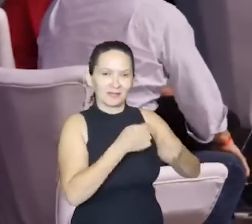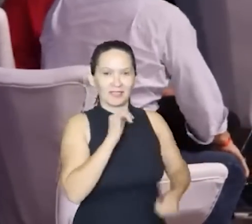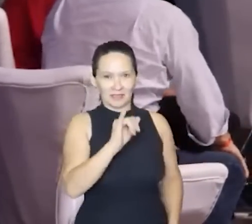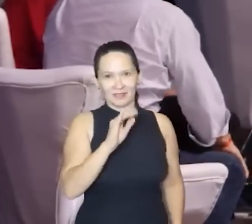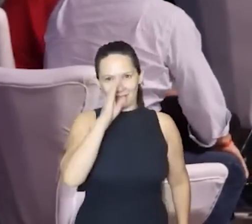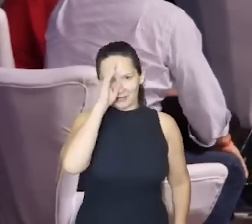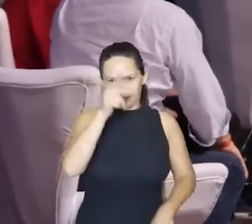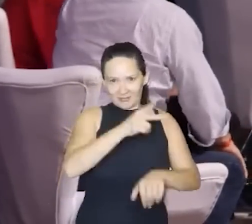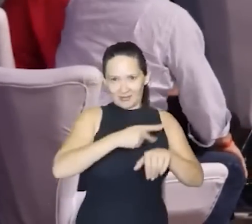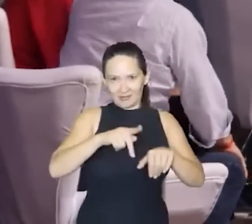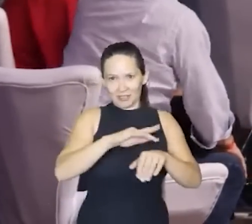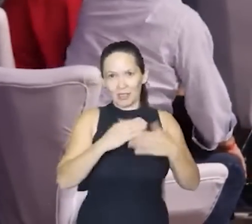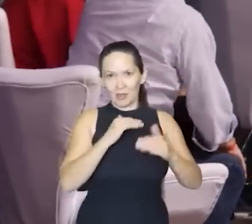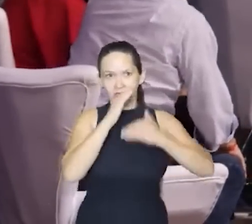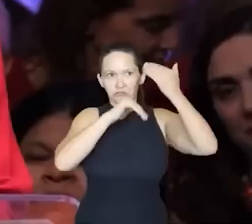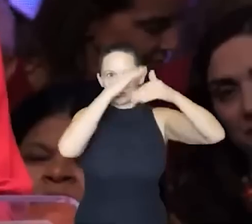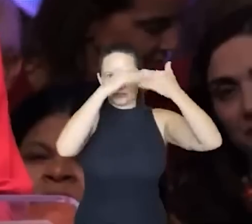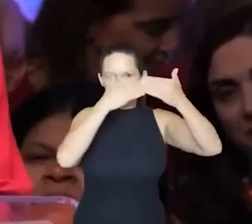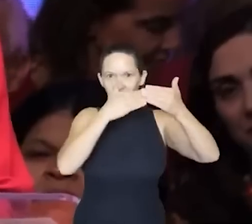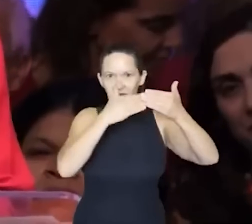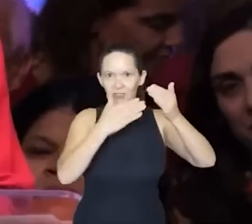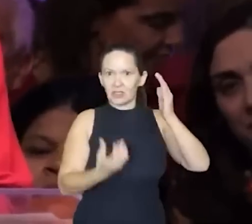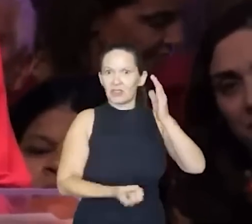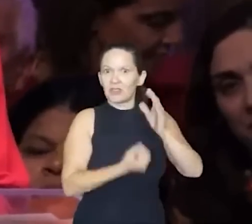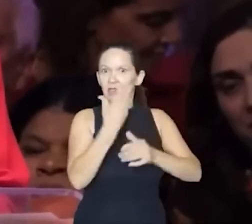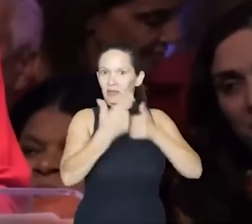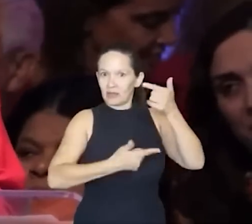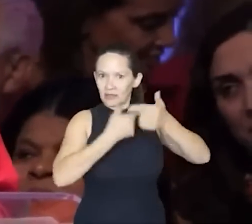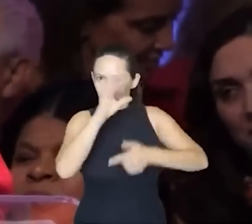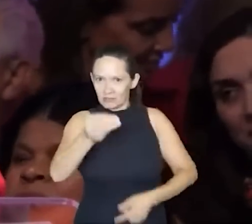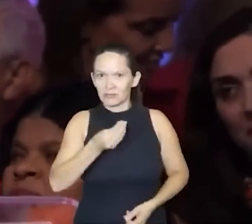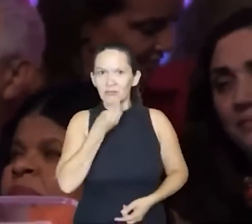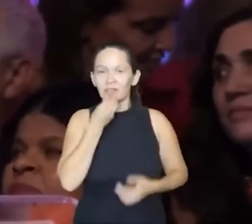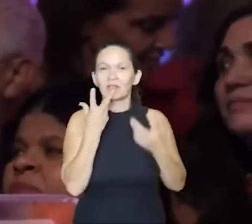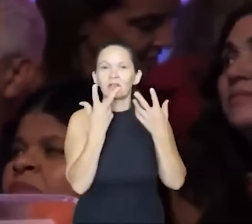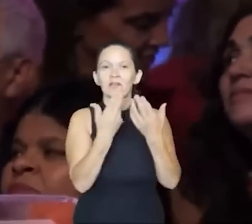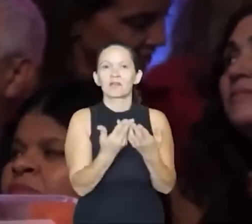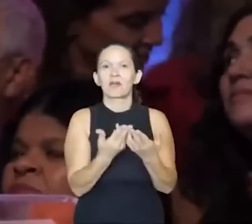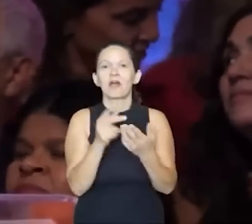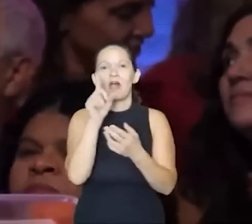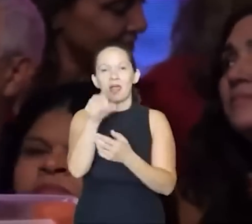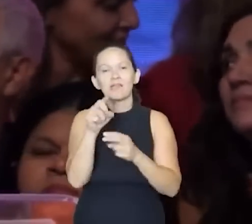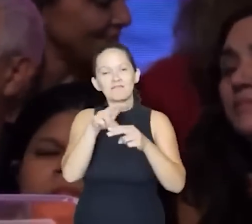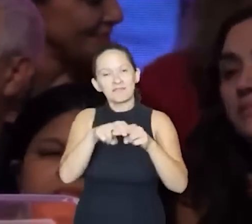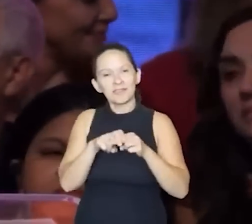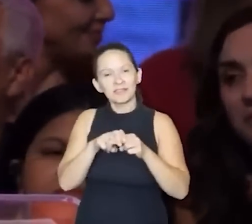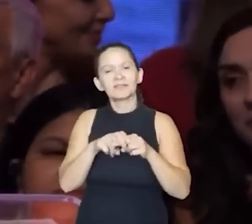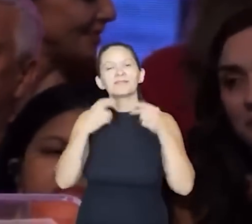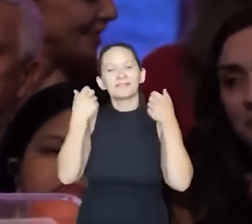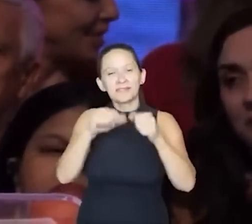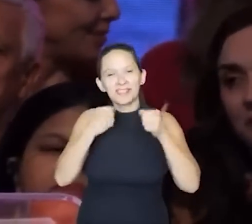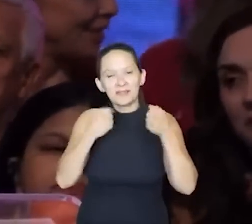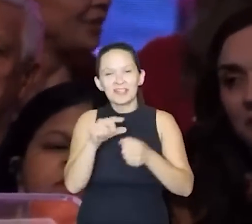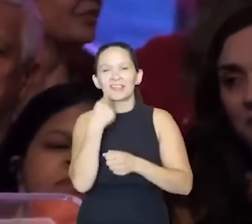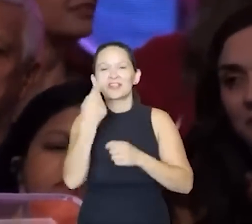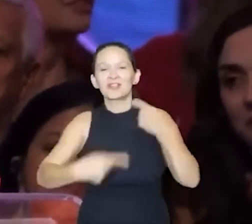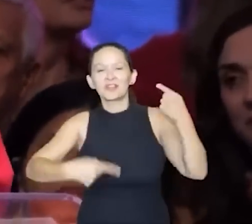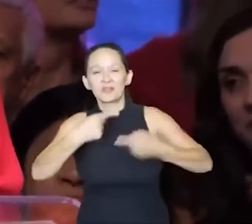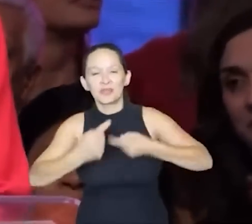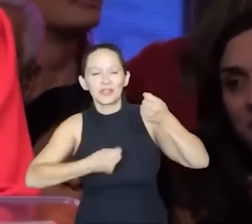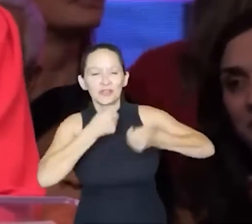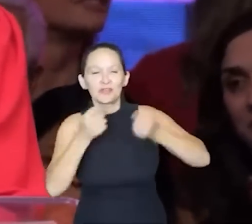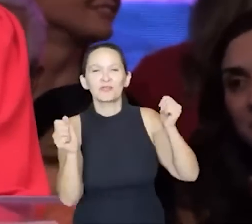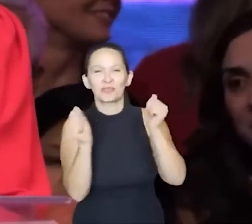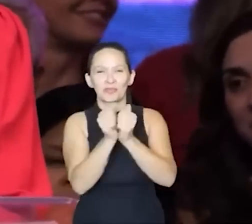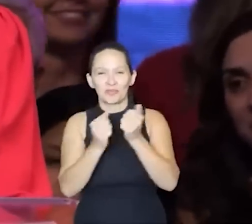é o crescimento e a geração de empregos e oportunidades, é nesse sentido que deve caminhar a política econômica.